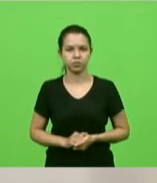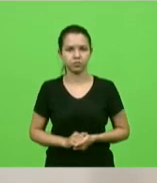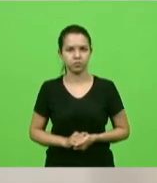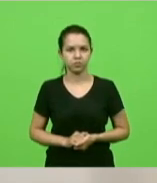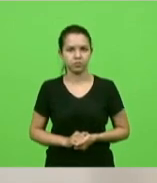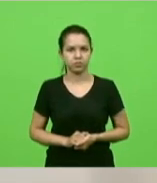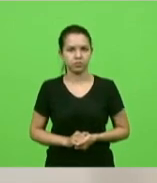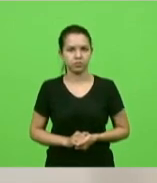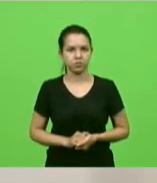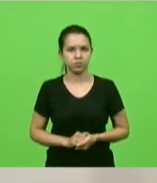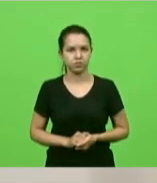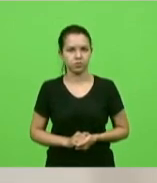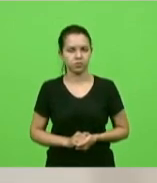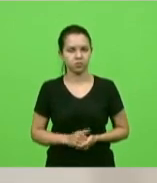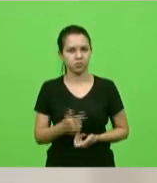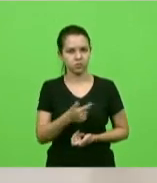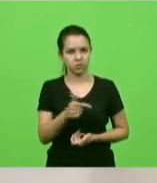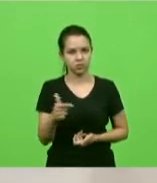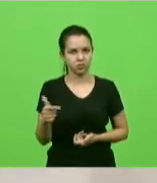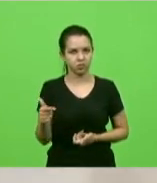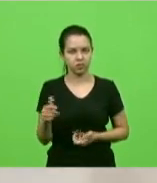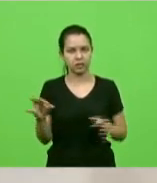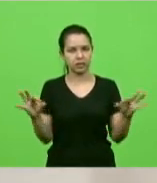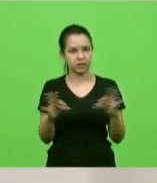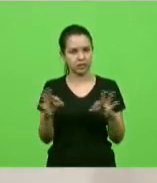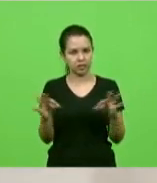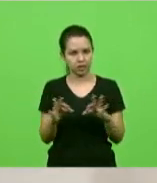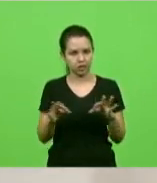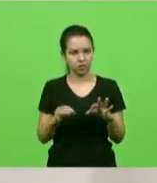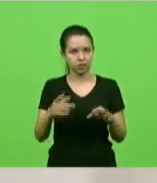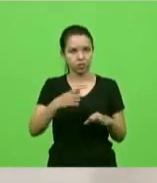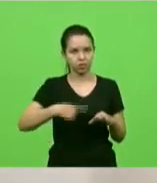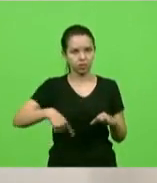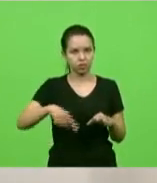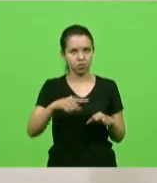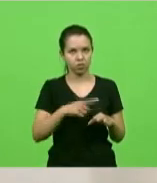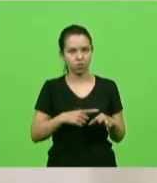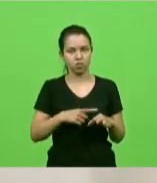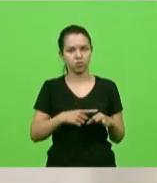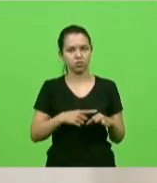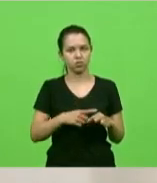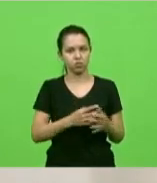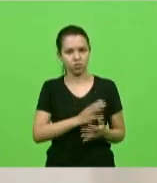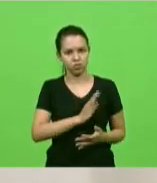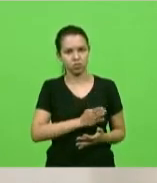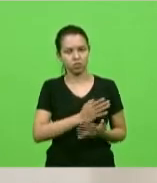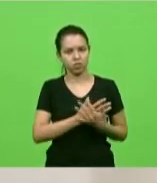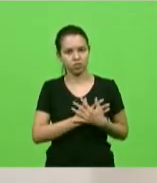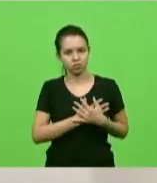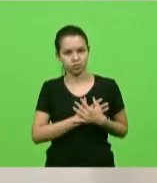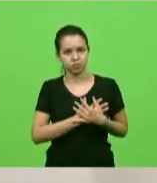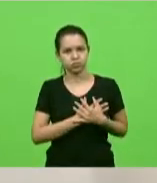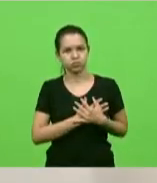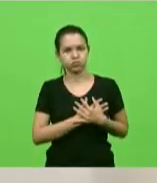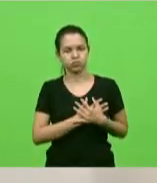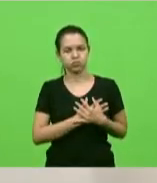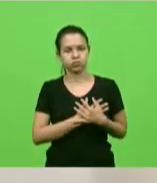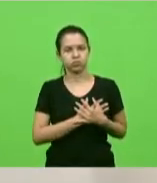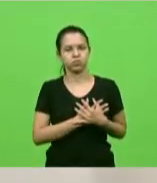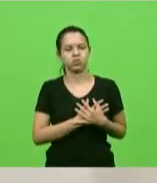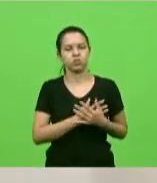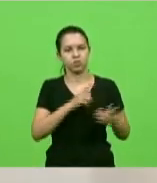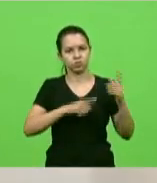Não há nada que esteja menos sob nosso domínio que o coração, e longe